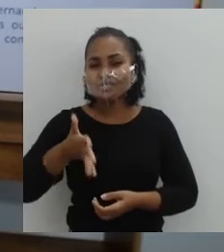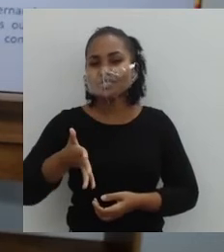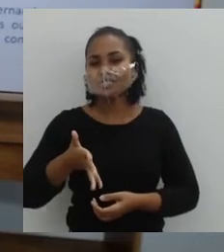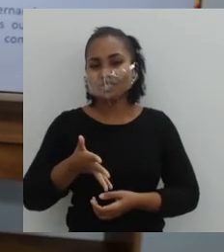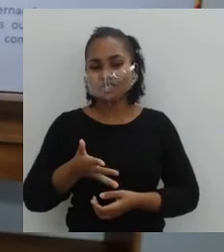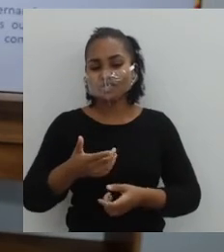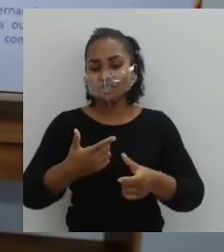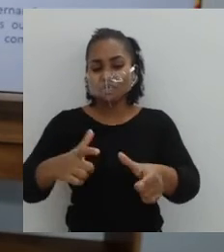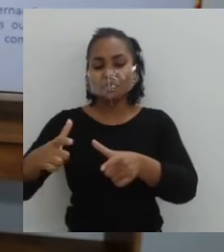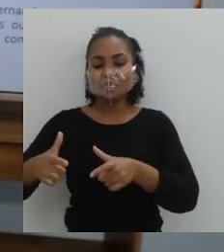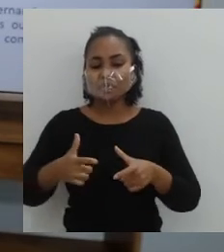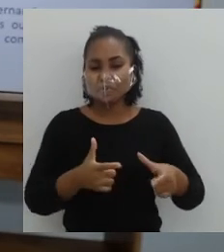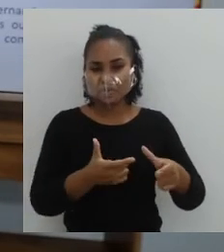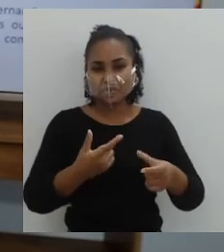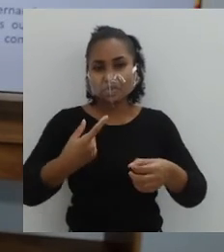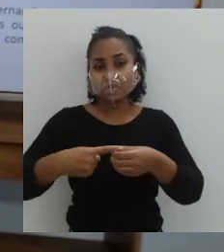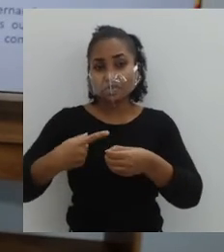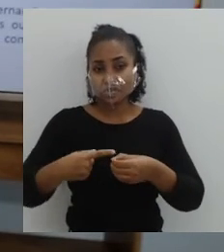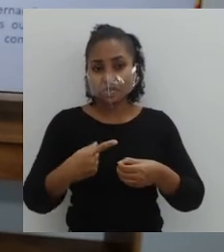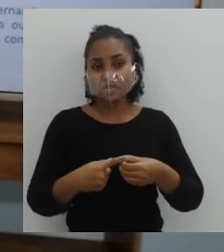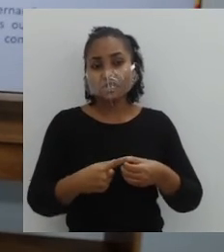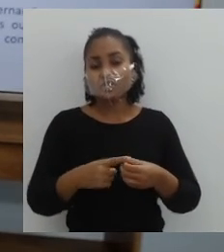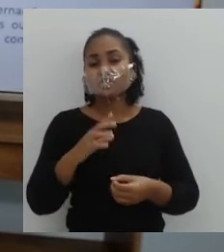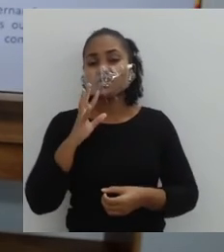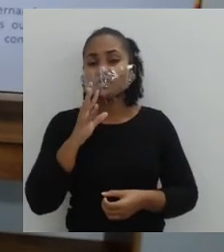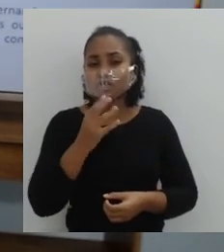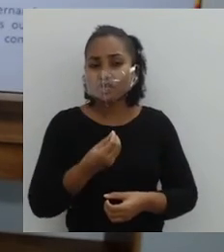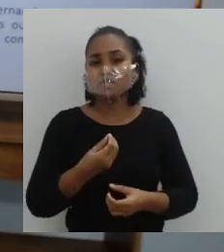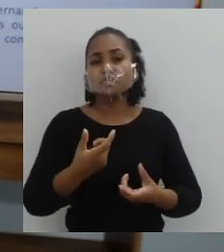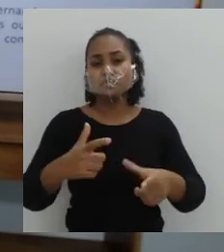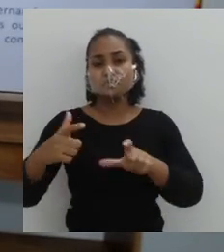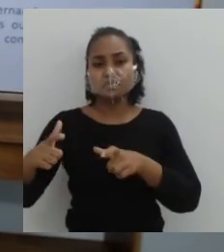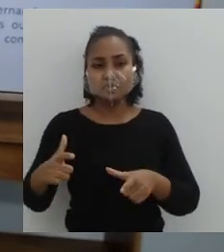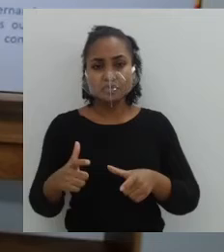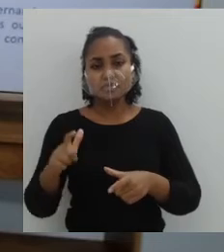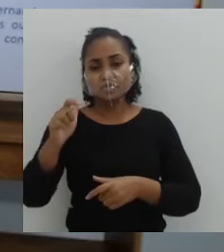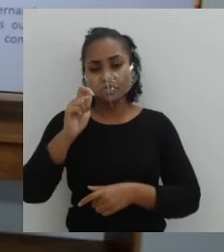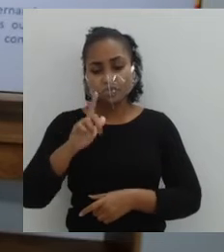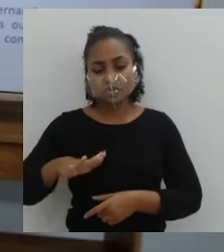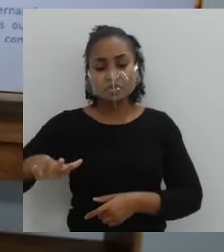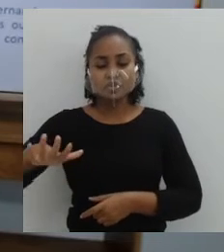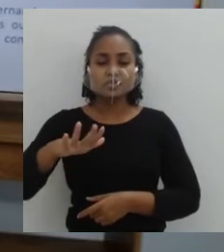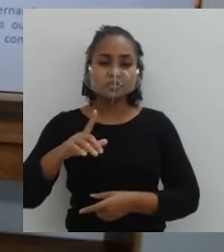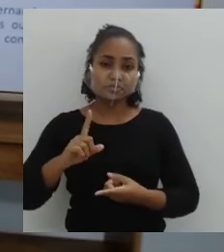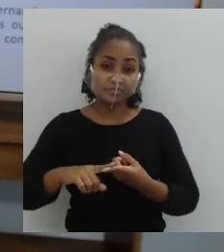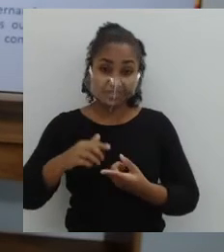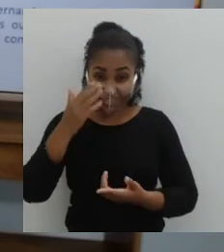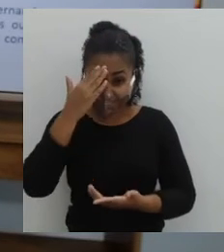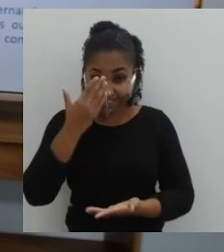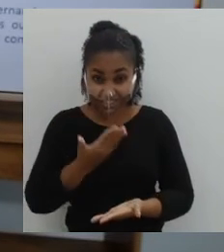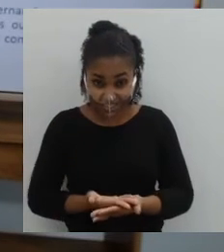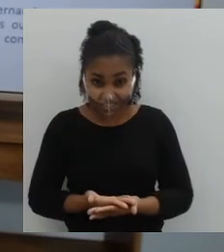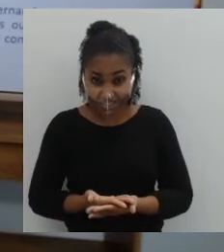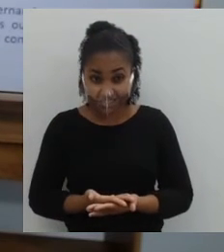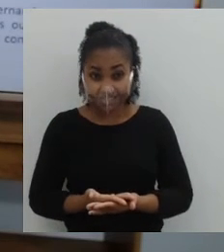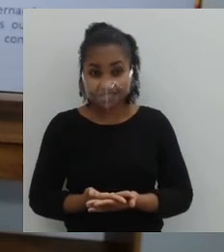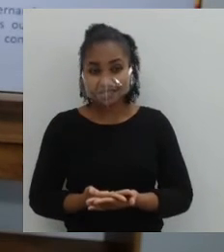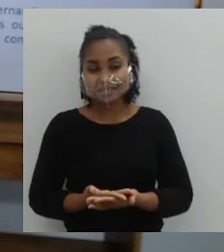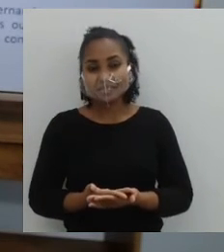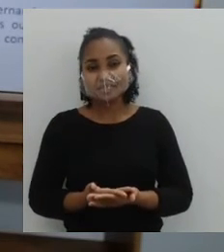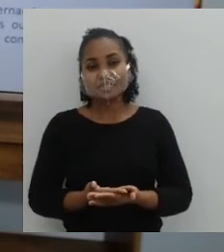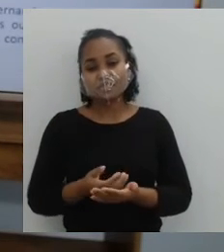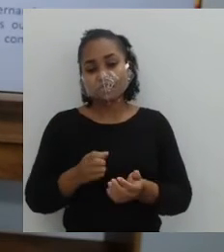as áreas interioranas, ele conhecia a área litoral e acreditem, ele passou